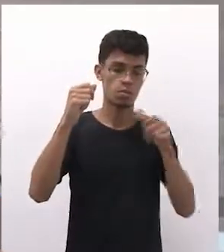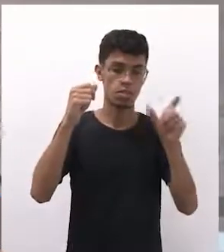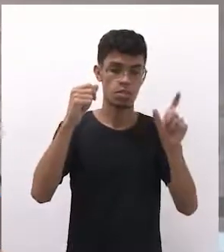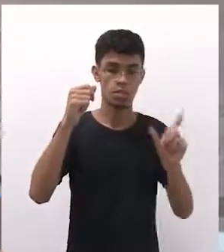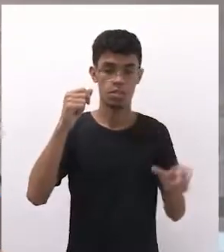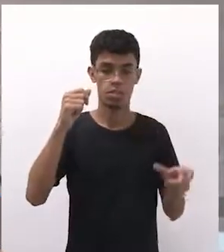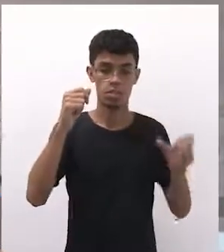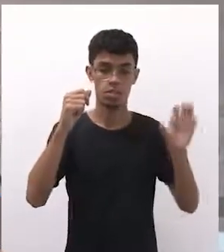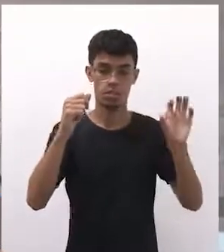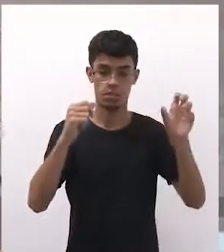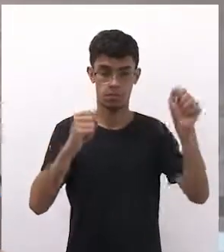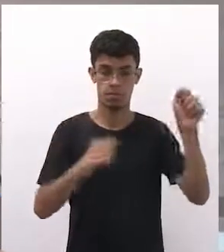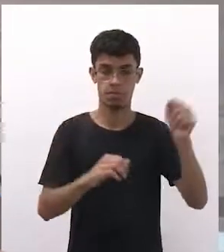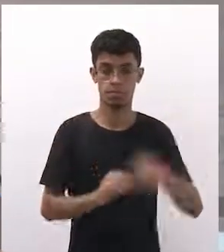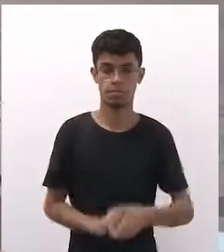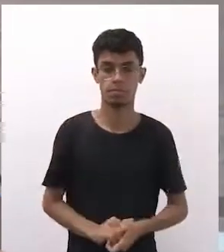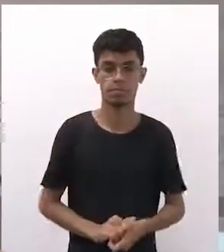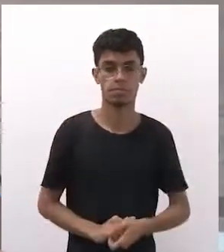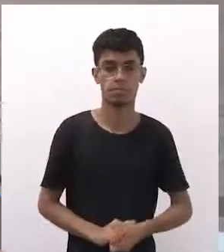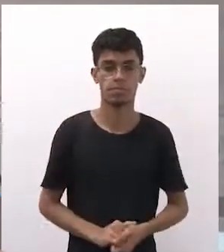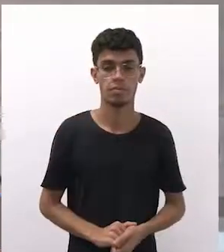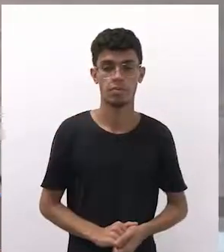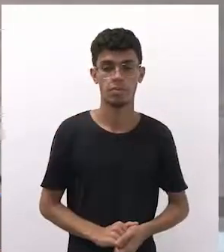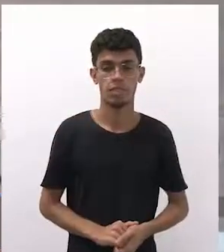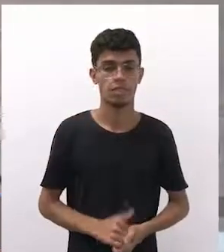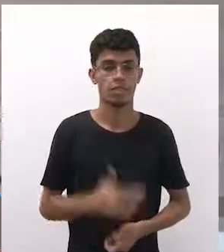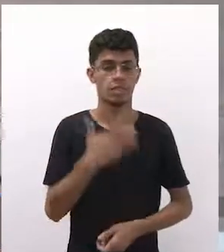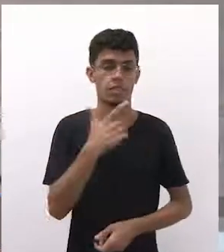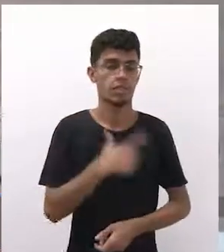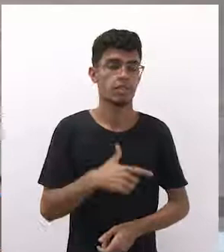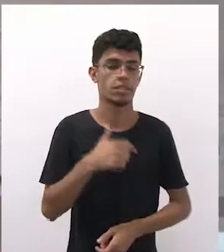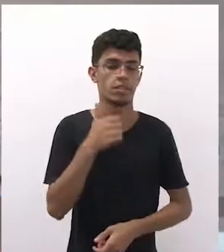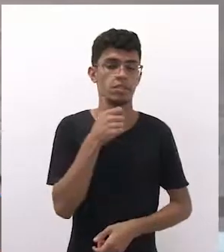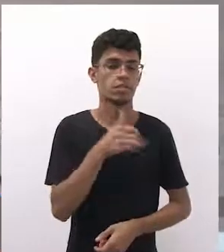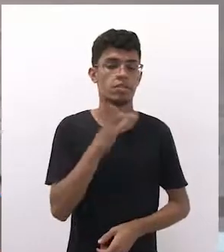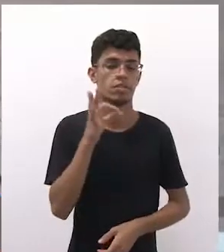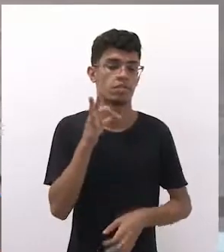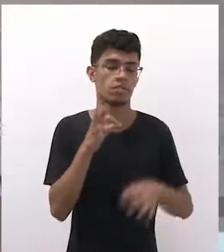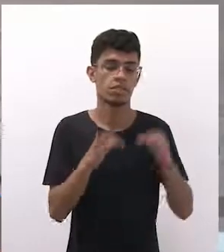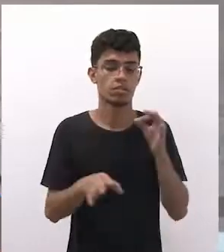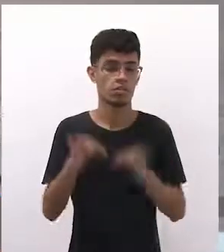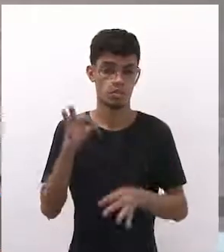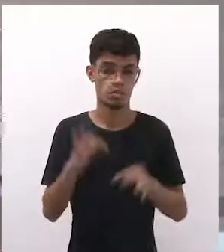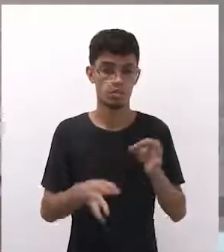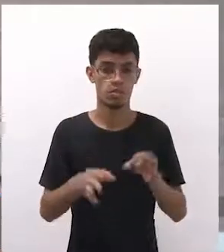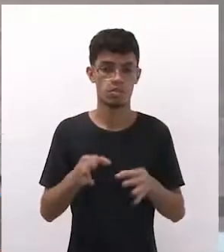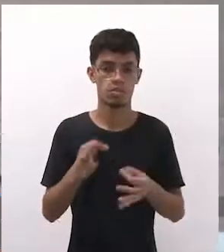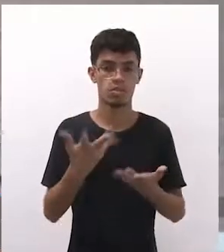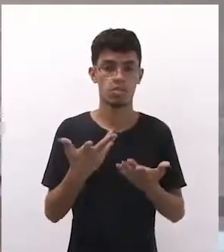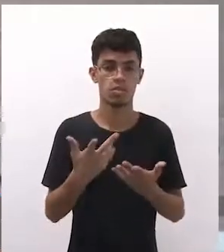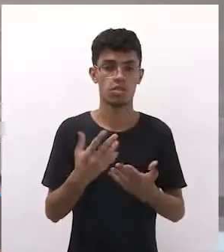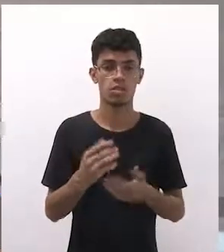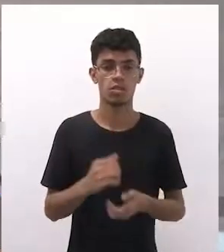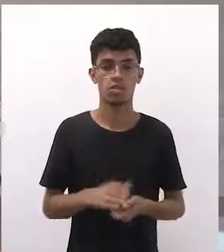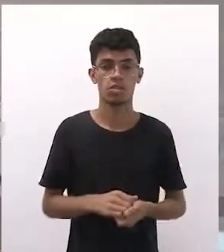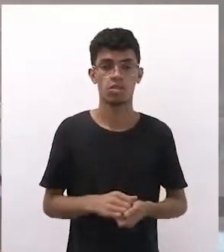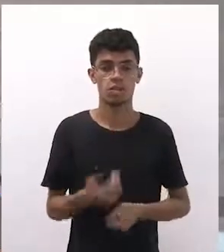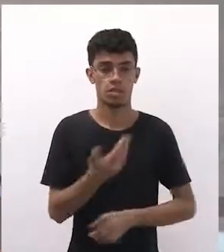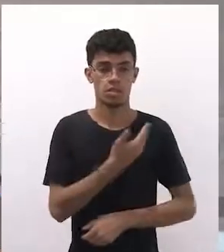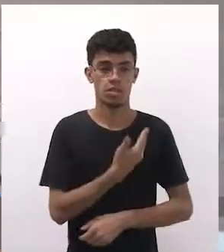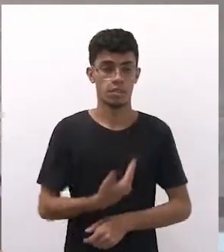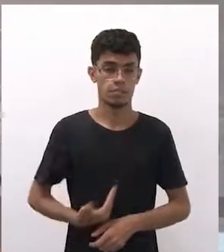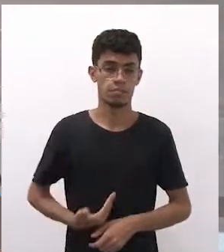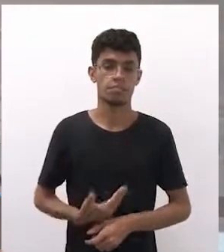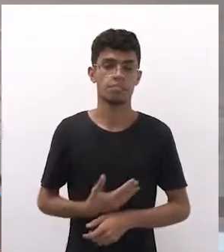ascensão social se deu, principalmente mulheres como eu, juízas, ou em esse espaço de poder institucional,